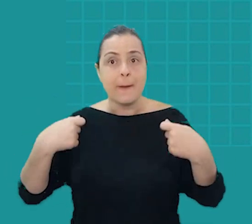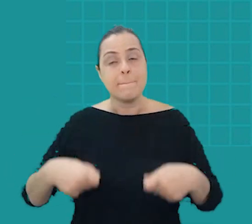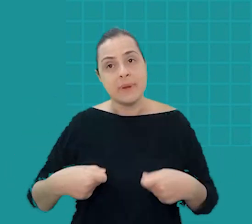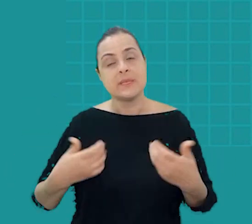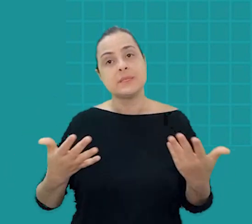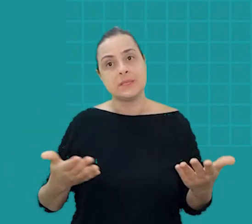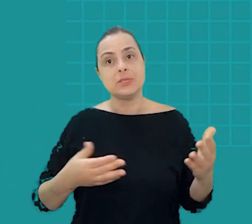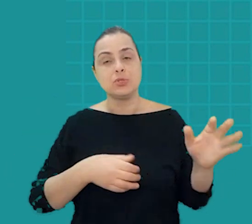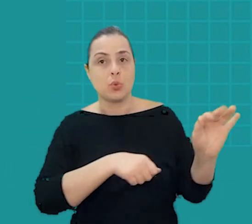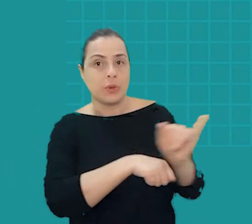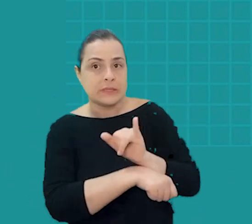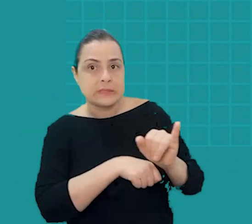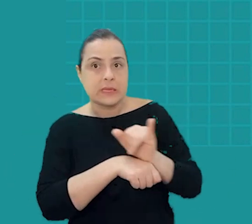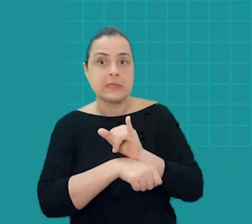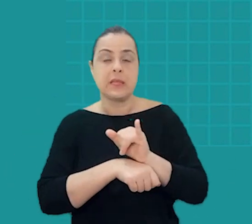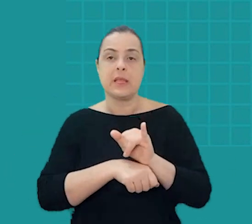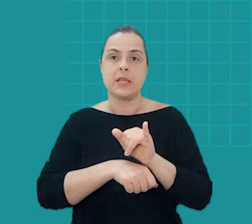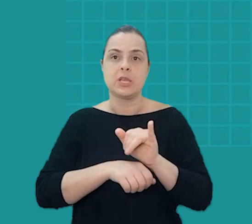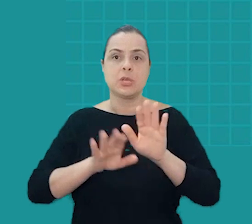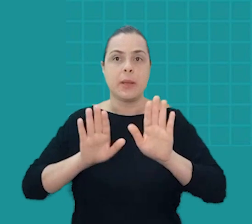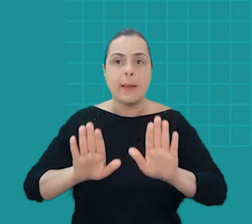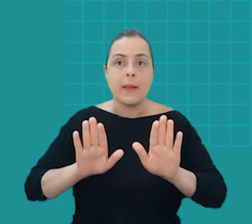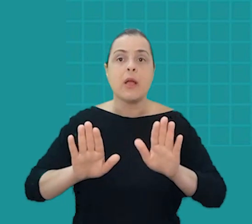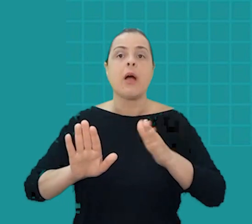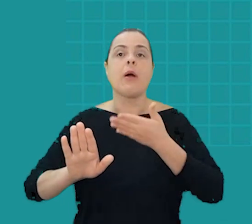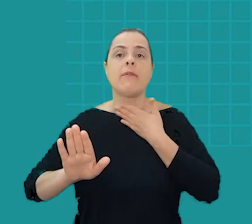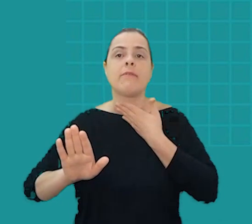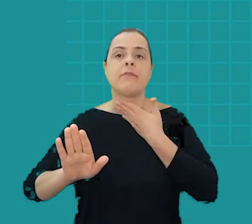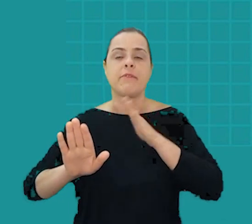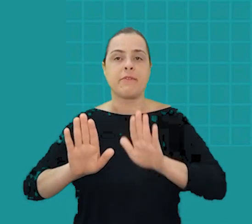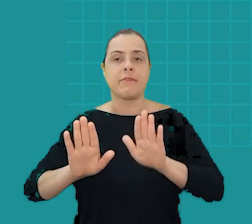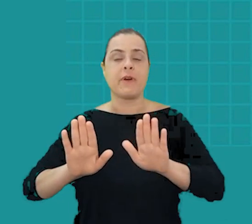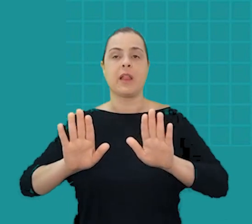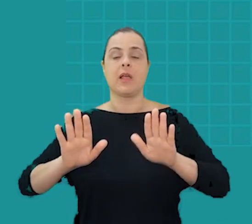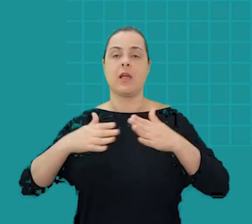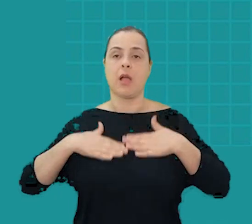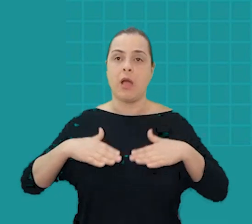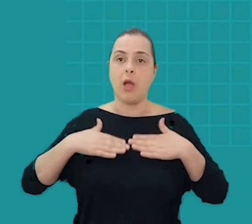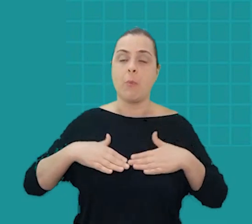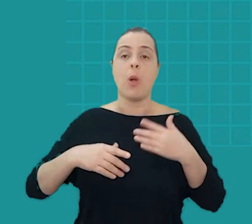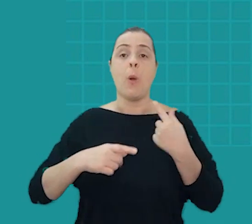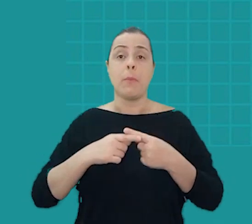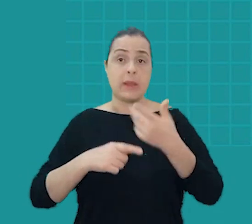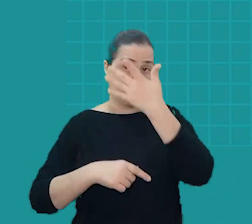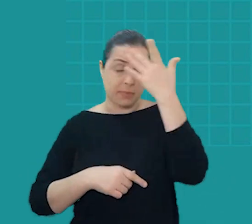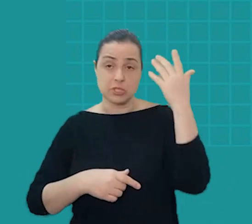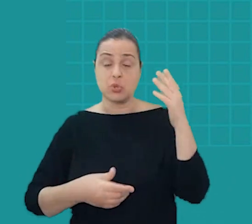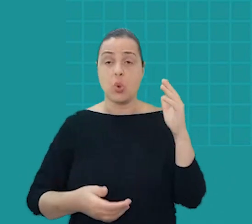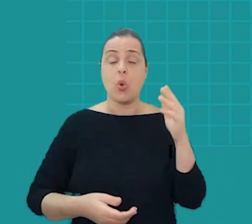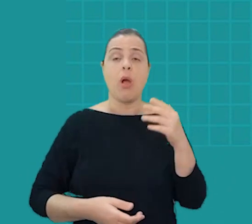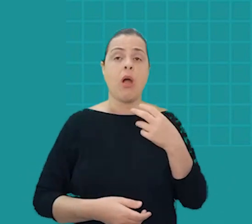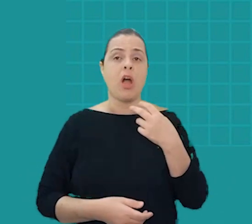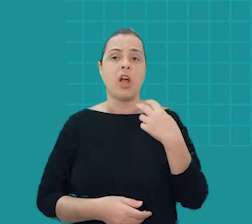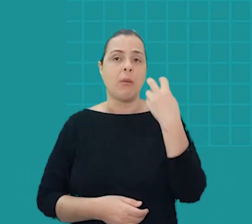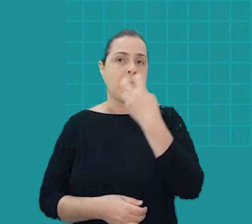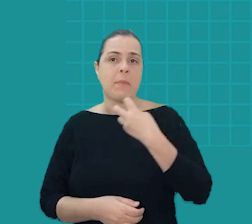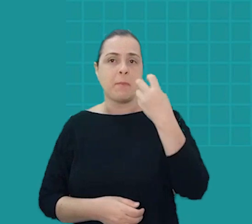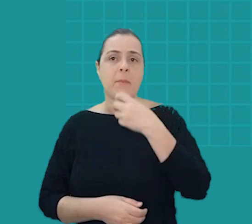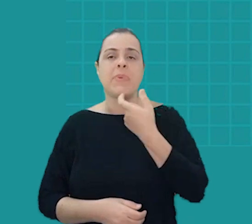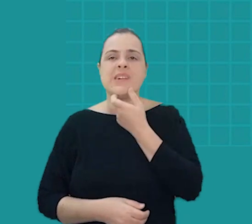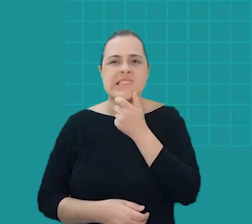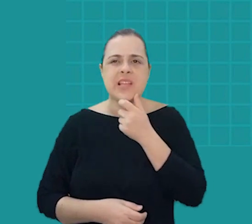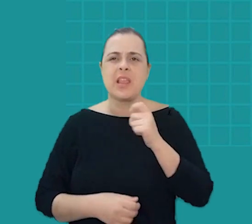as pessoas não sabiam lidar. Então, achavam que eu fácil falar inglês e, beleza, qualquer som, não. Eu